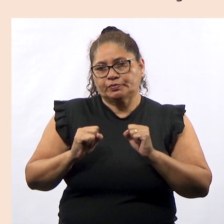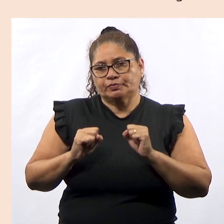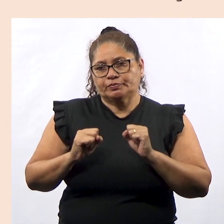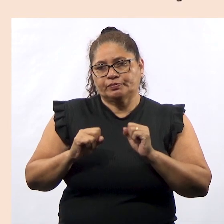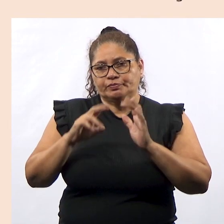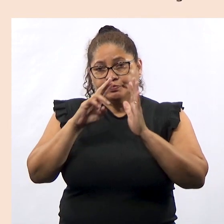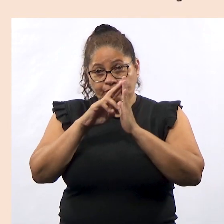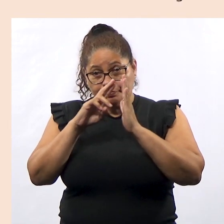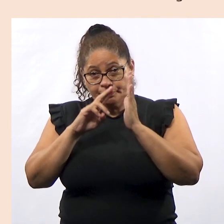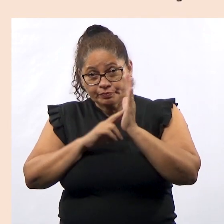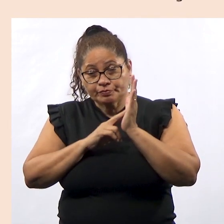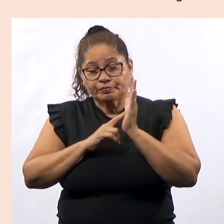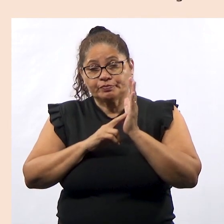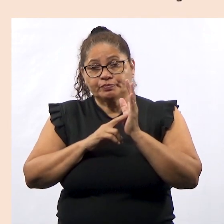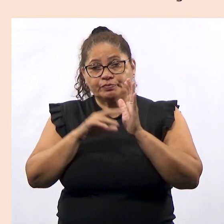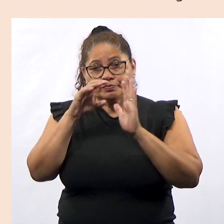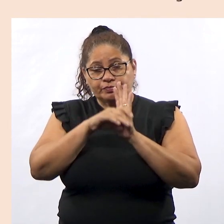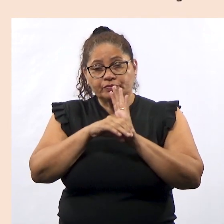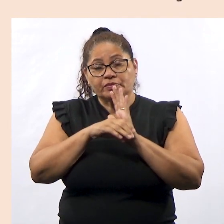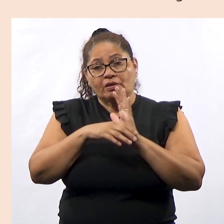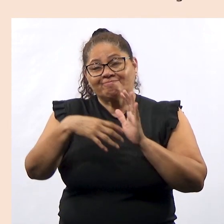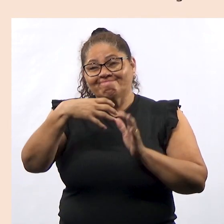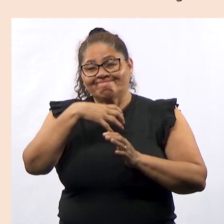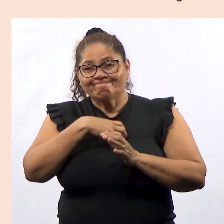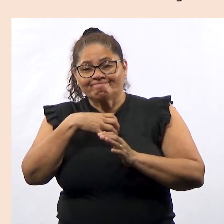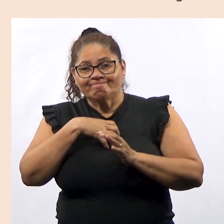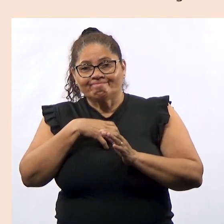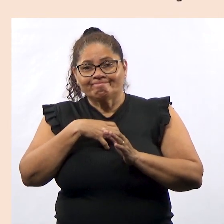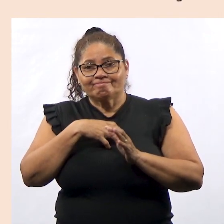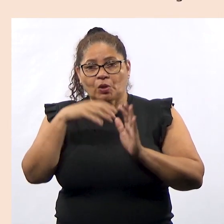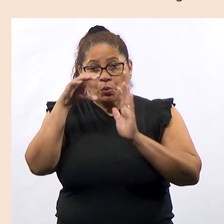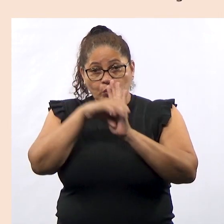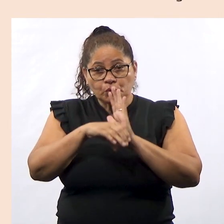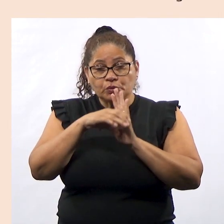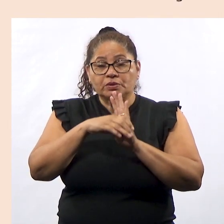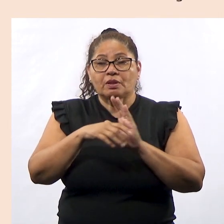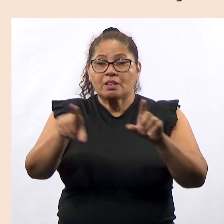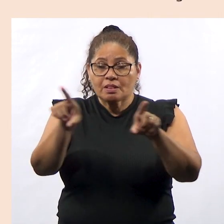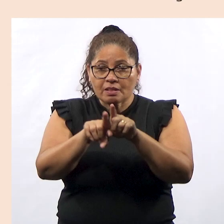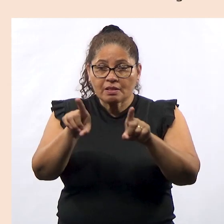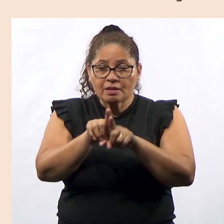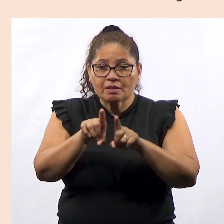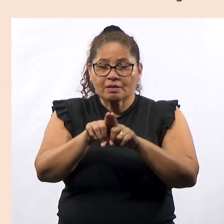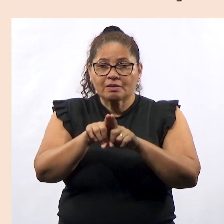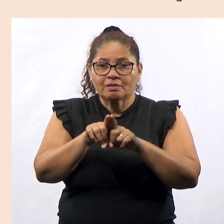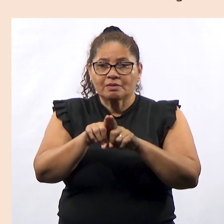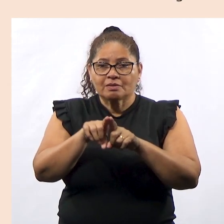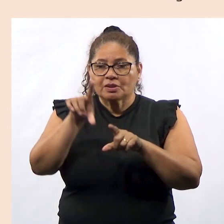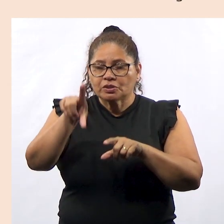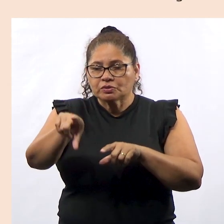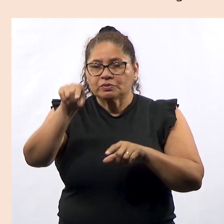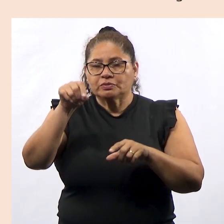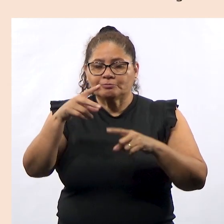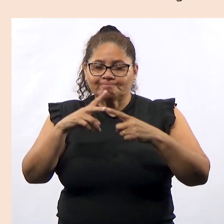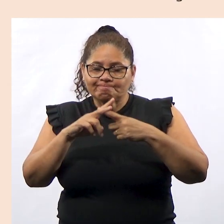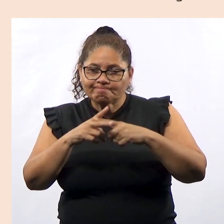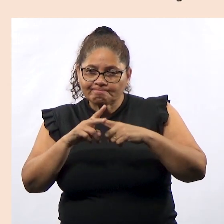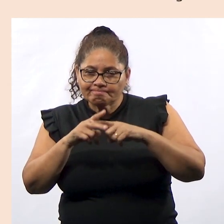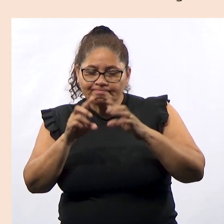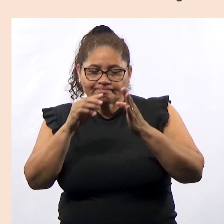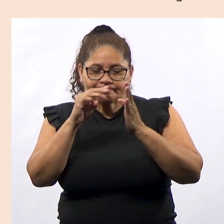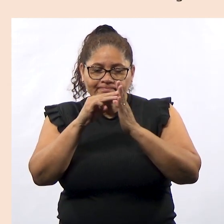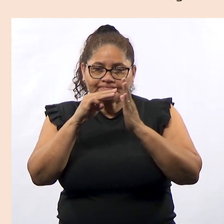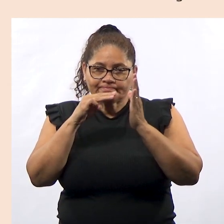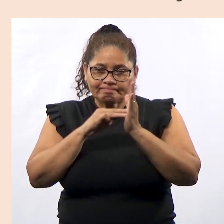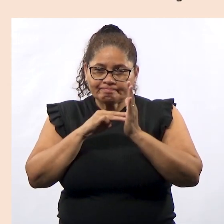currículo. Então, nesse sentido, o currículo ele também é uma seleção reguladora dos conteúdos